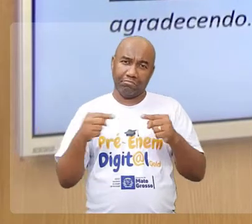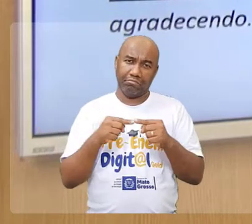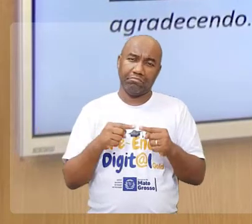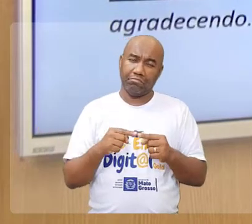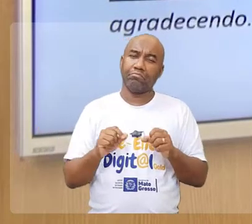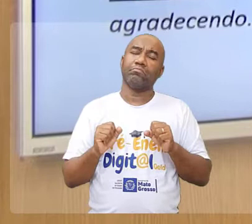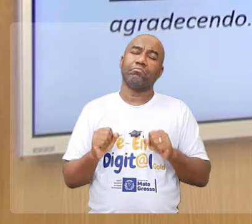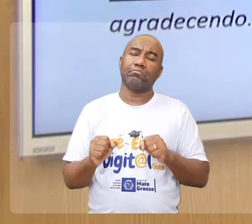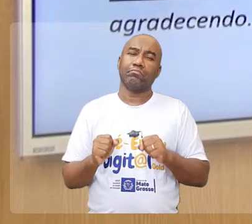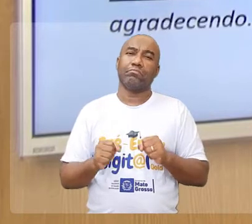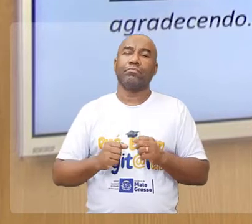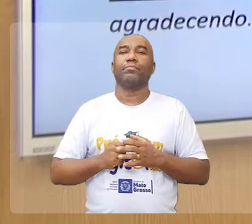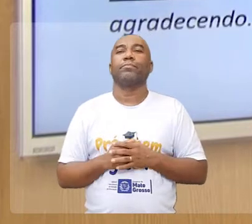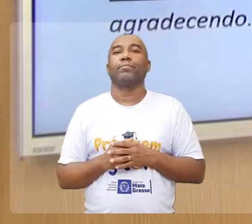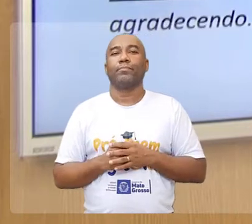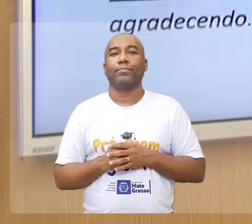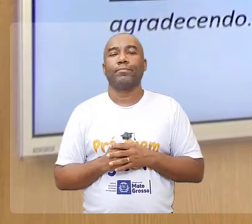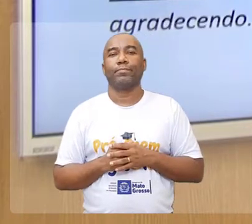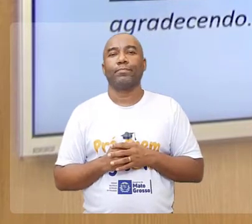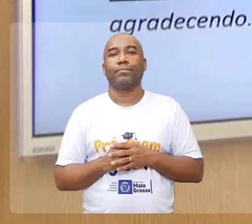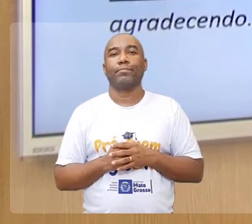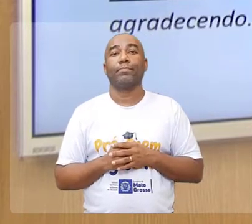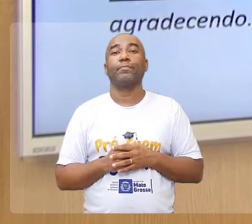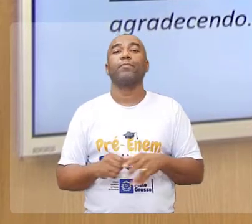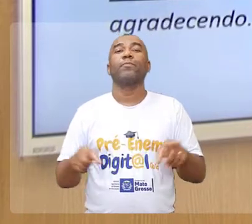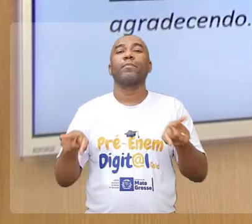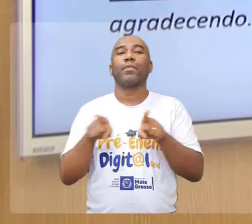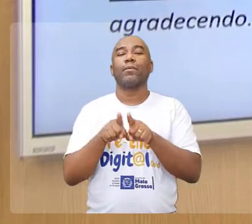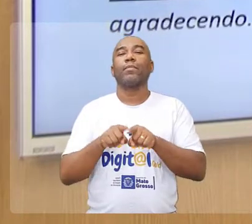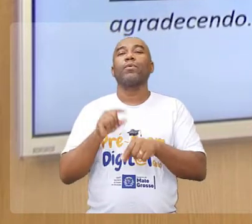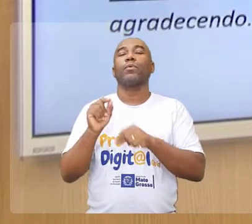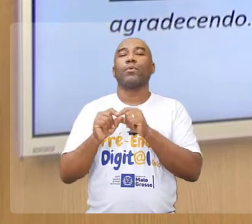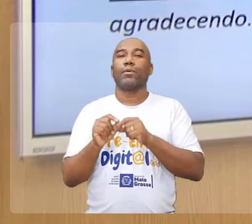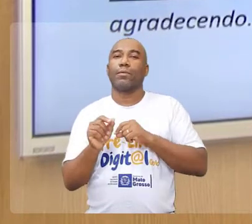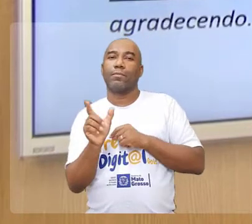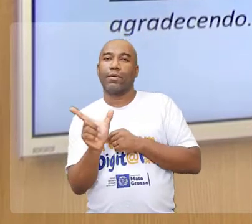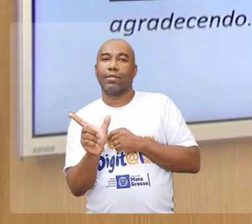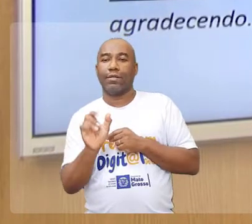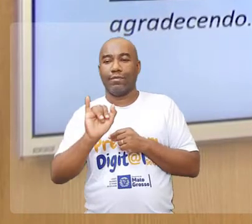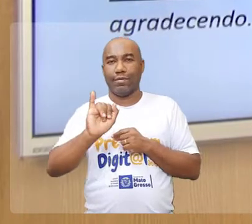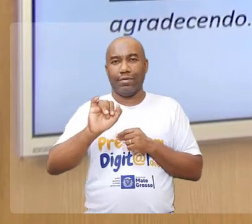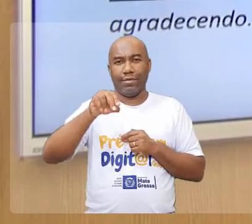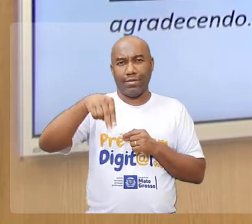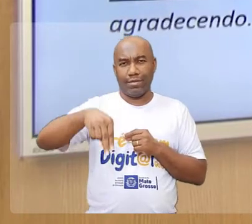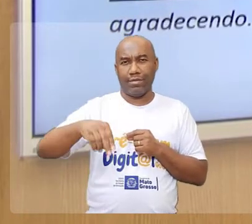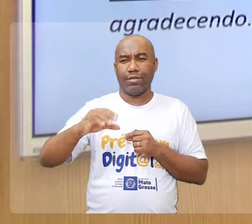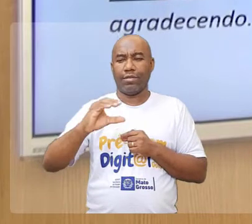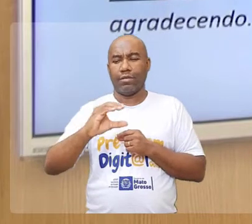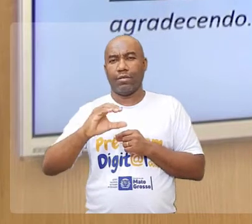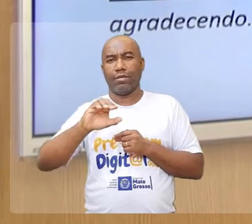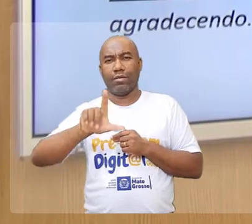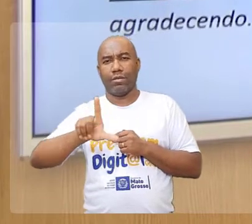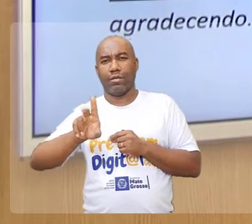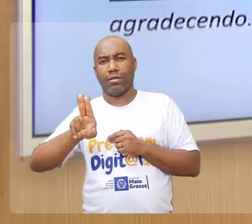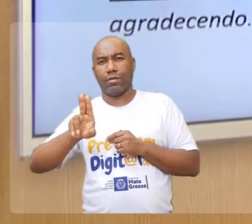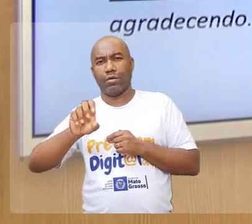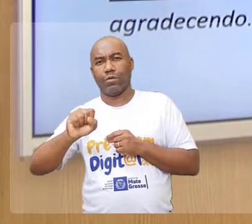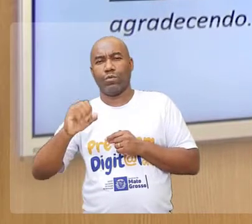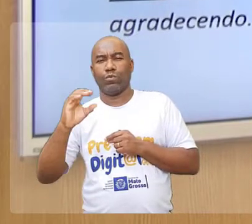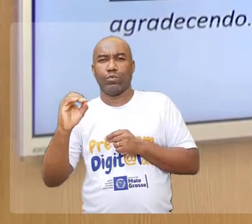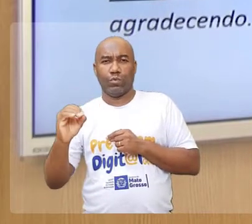das observações. Incluso, a palavra incluso varia também segundo a regra de concordância